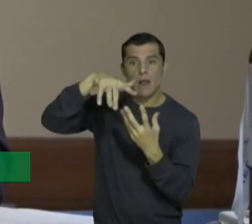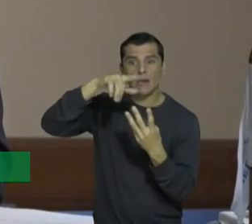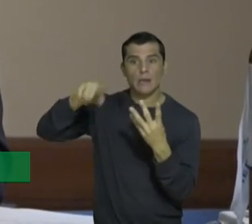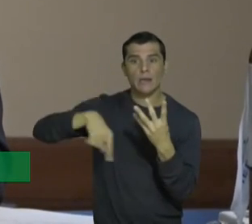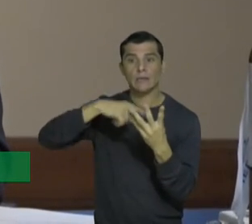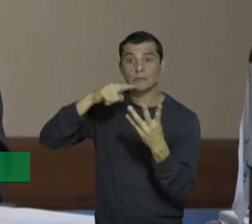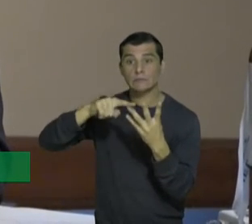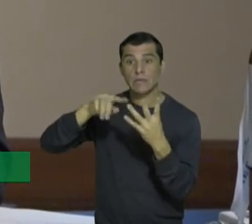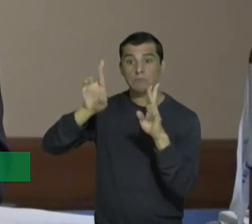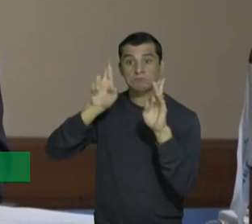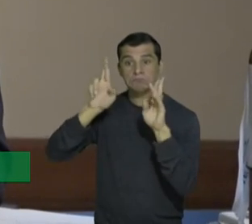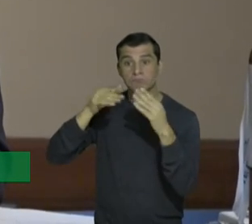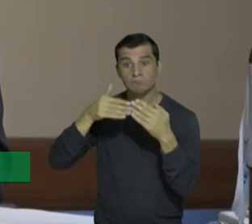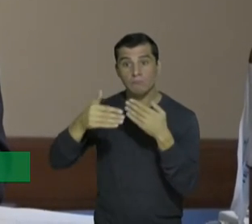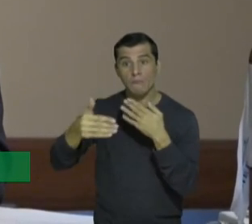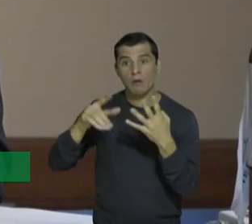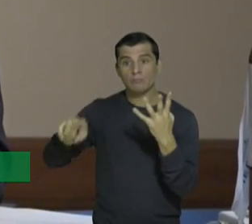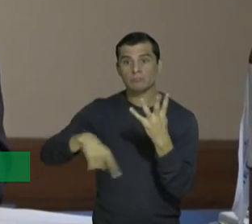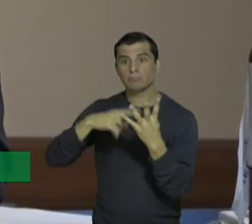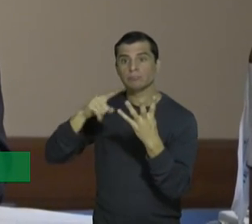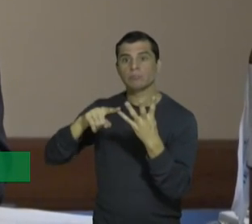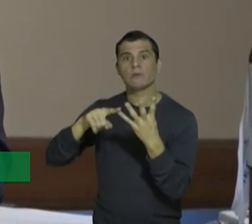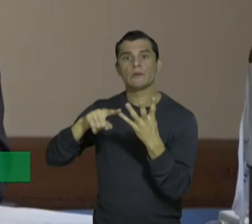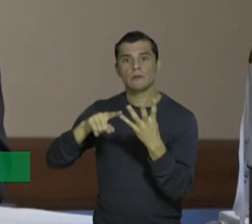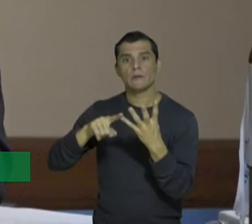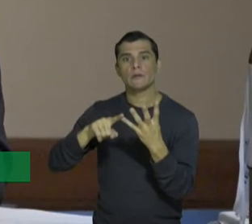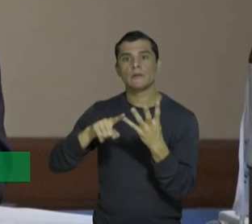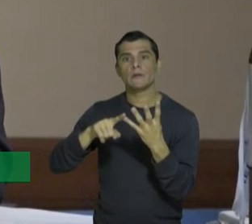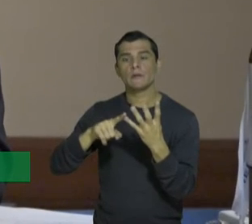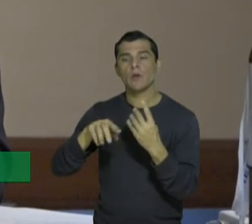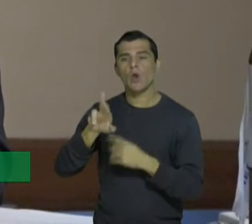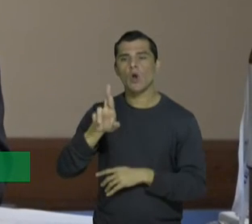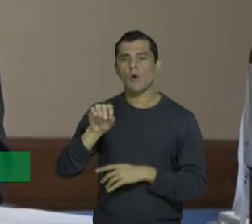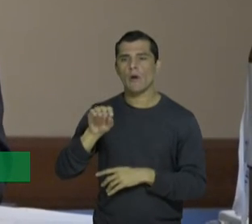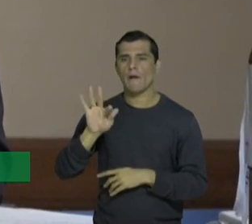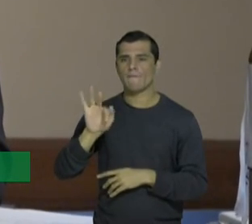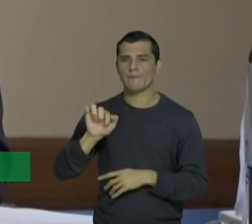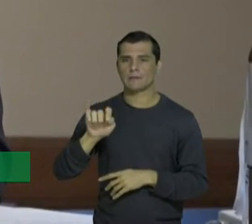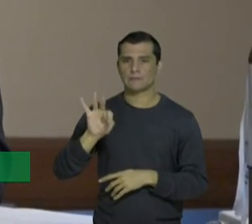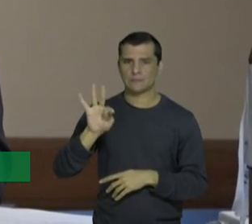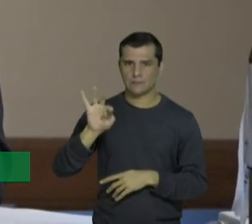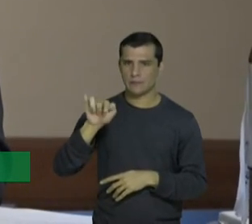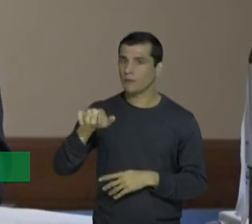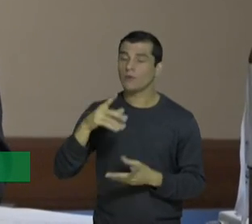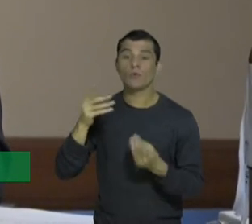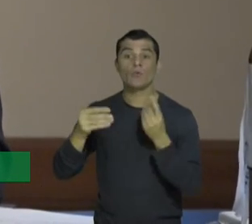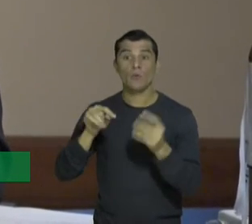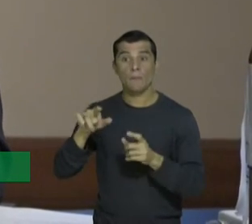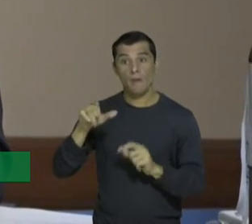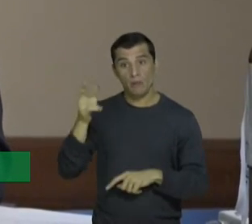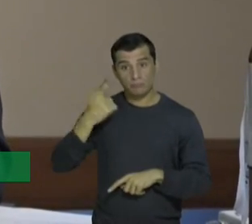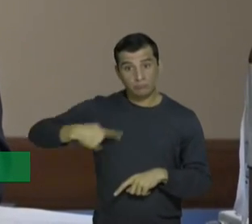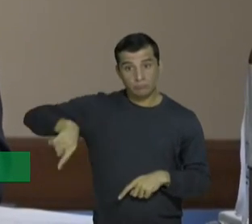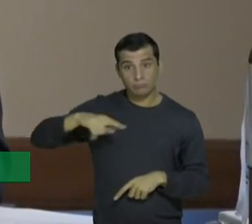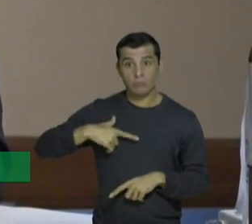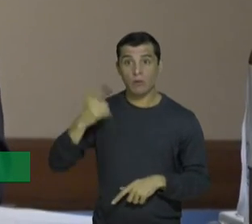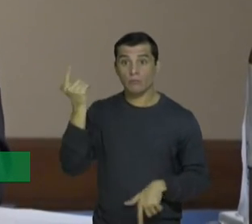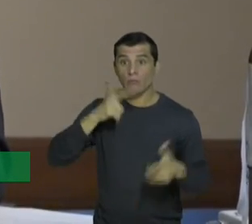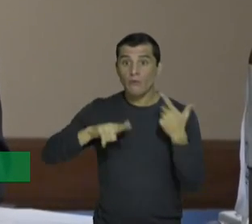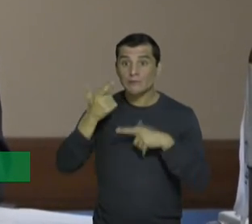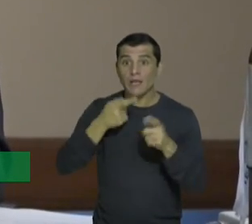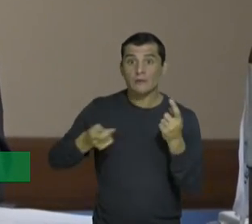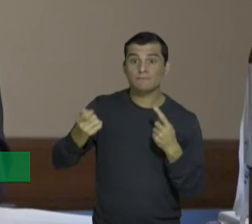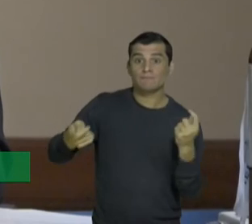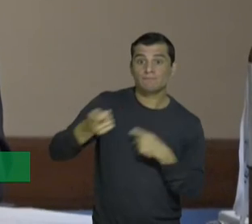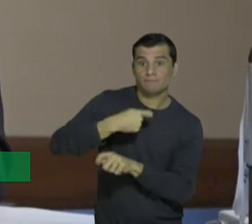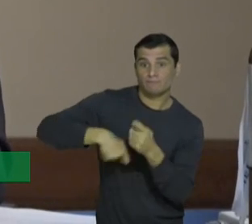Sem essas questões people Planet prosperity Profit a gente não vai conseguir fazer as negociações eu acho que se